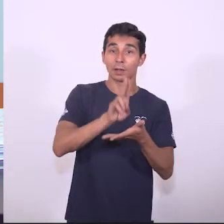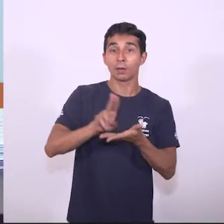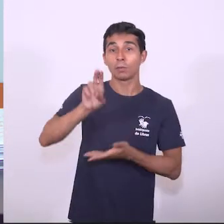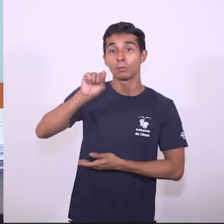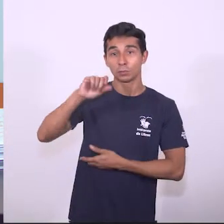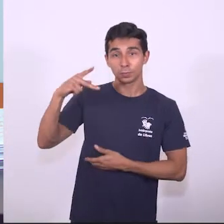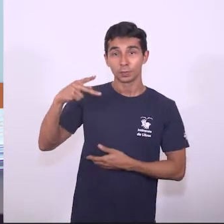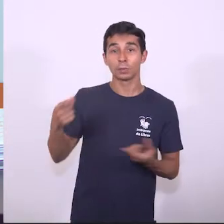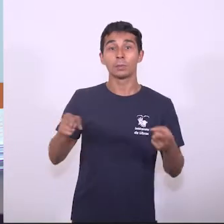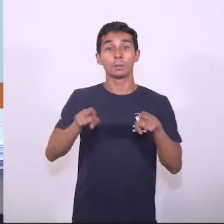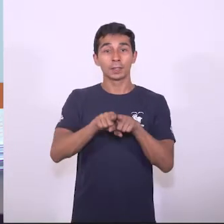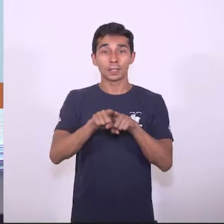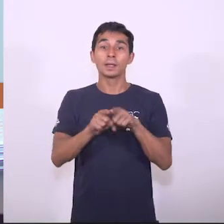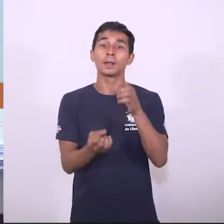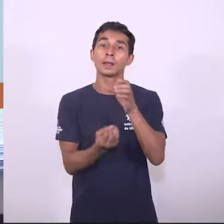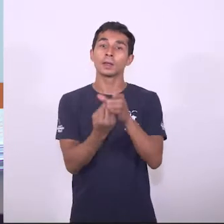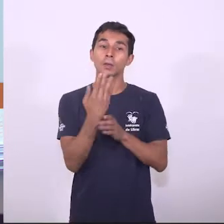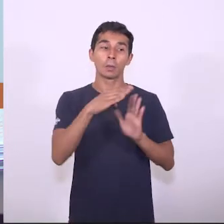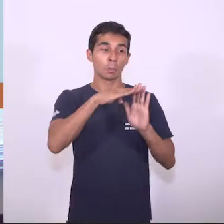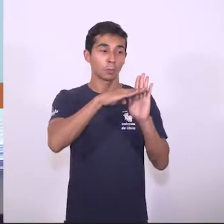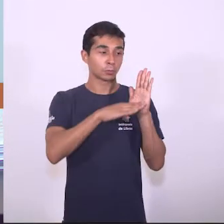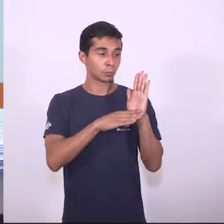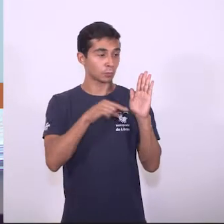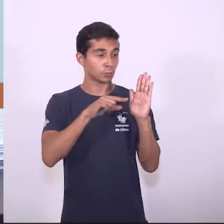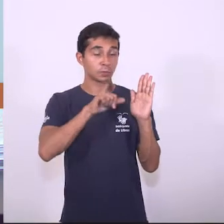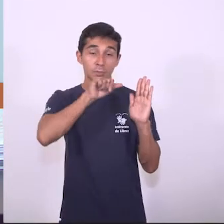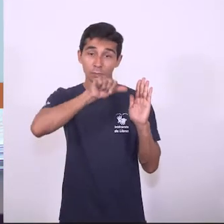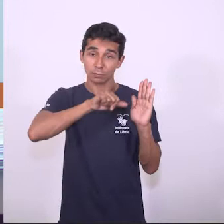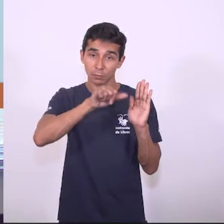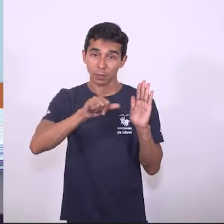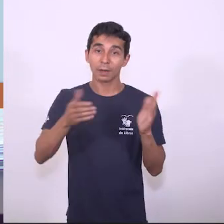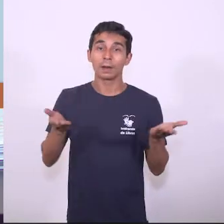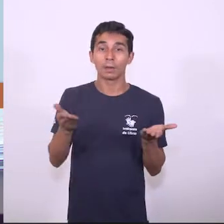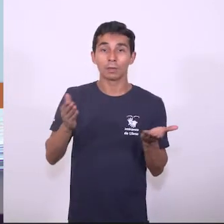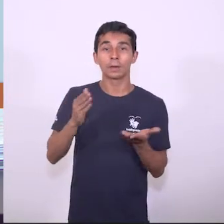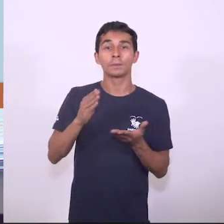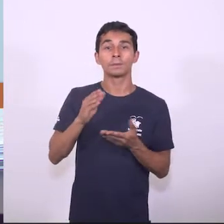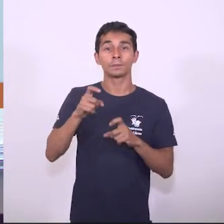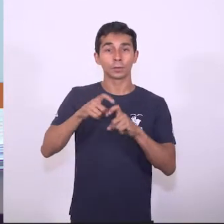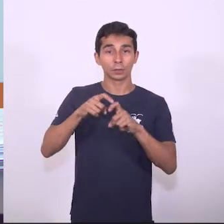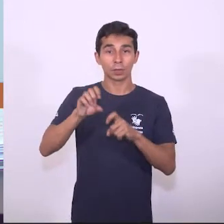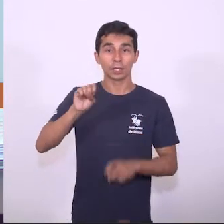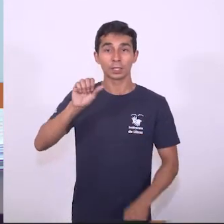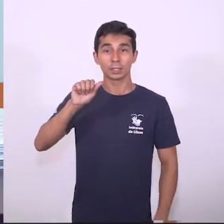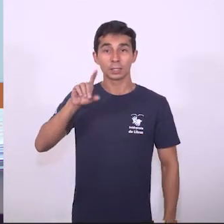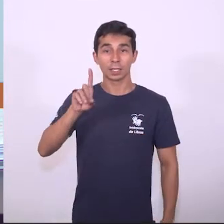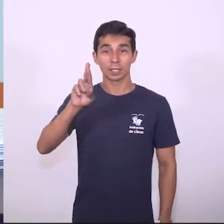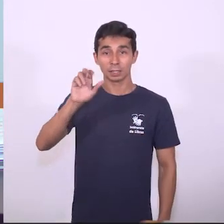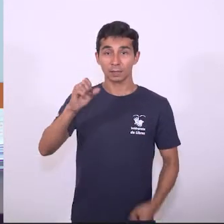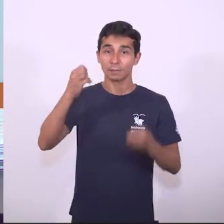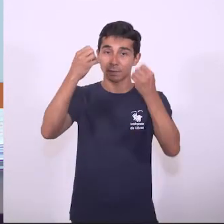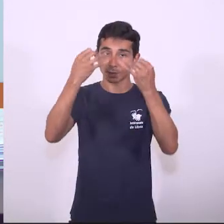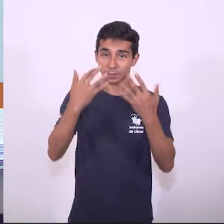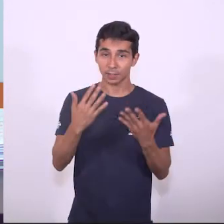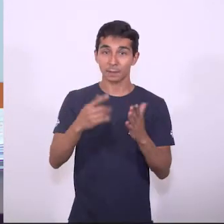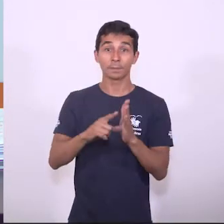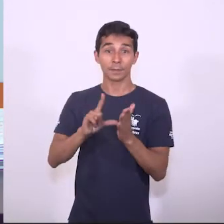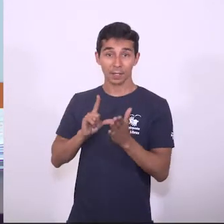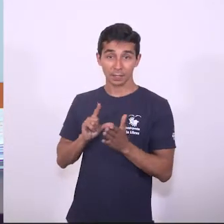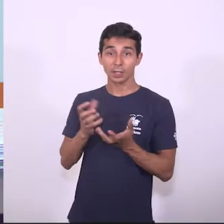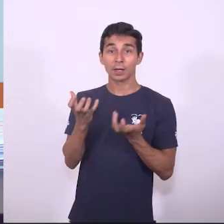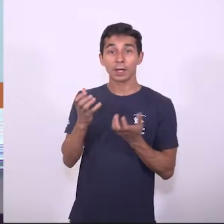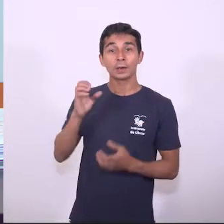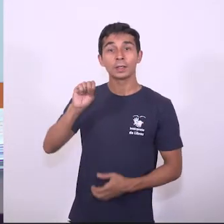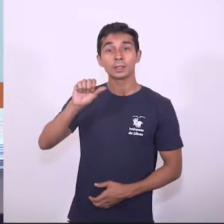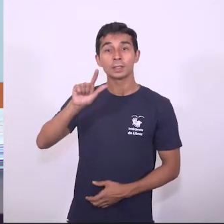mudança dos protocolos, que a doutora Sandra vai explicar. Antes da doutora Sandra falar, eu gostaria também da doutora Selma fizesse uma